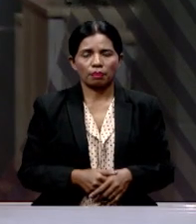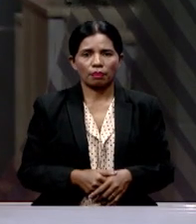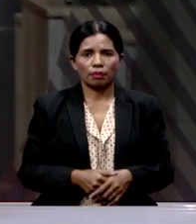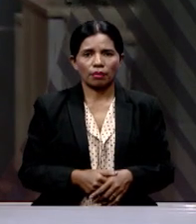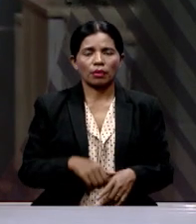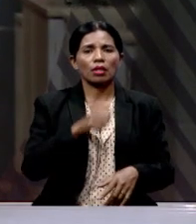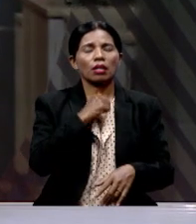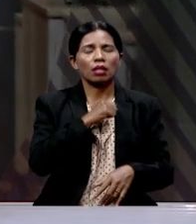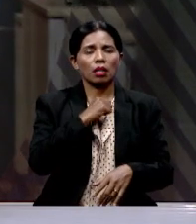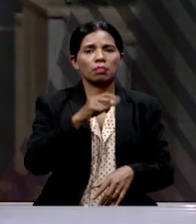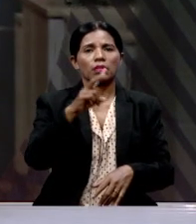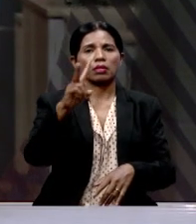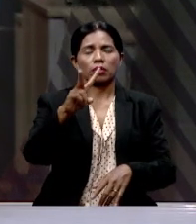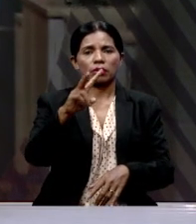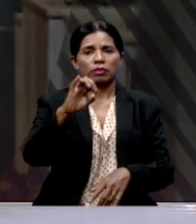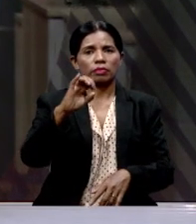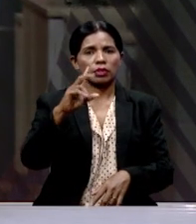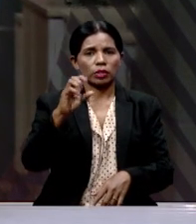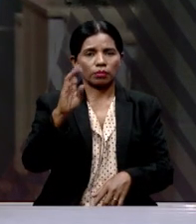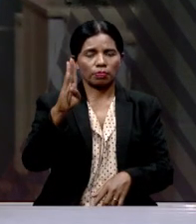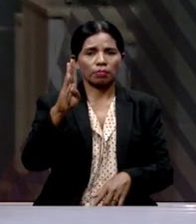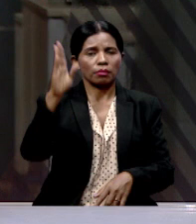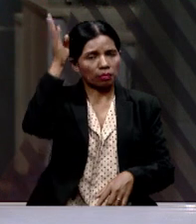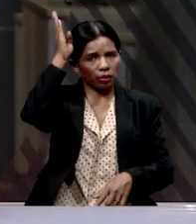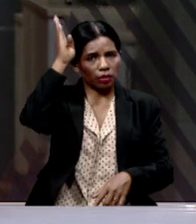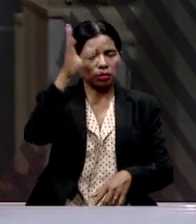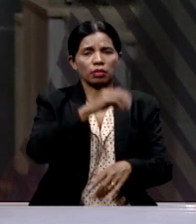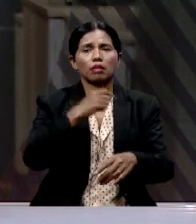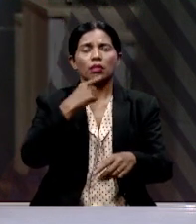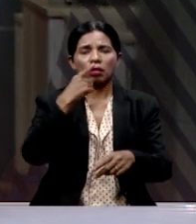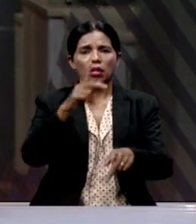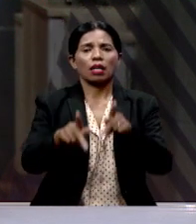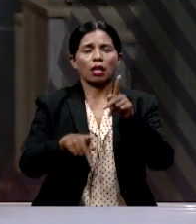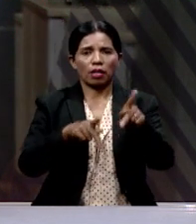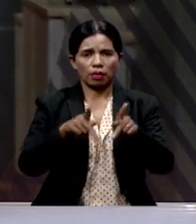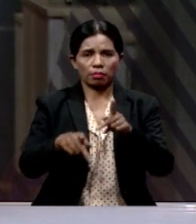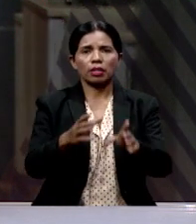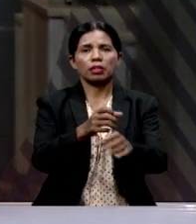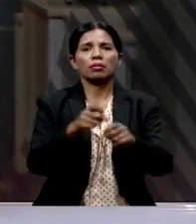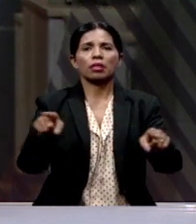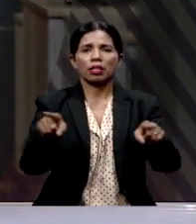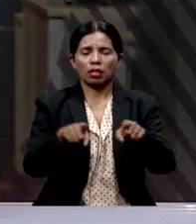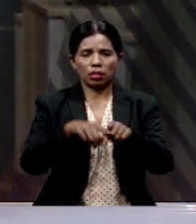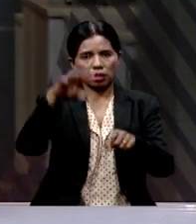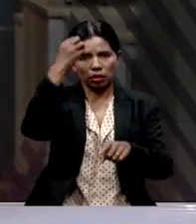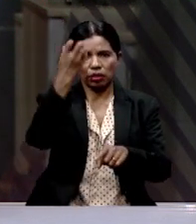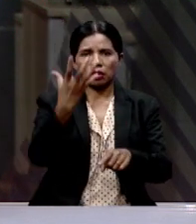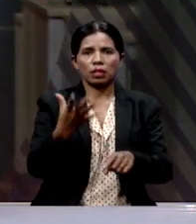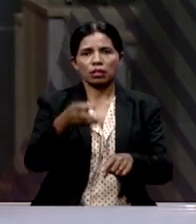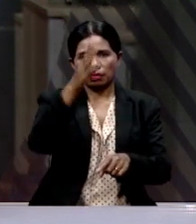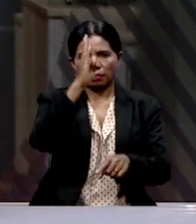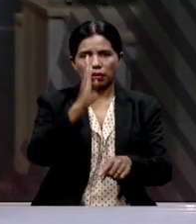Dom Virgílio Cardeal do Carmo da Silva, este dia tem vocação sagrada na BMI da Simo, a Nessan Graça Marão Magnian.